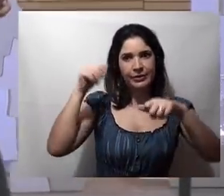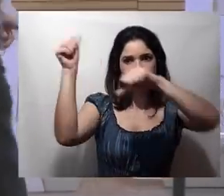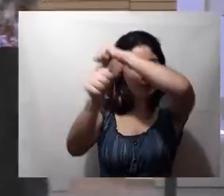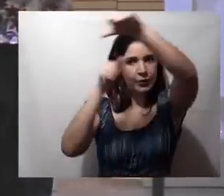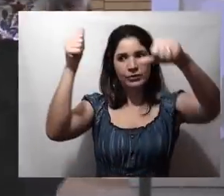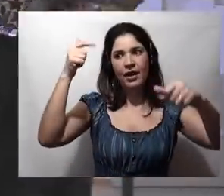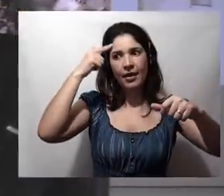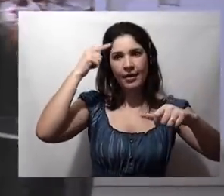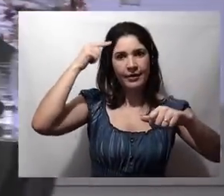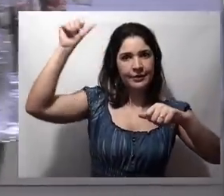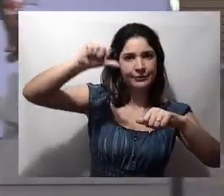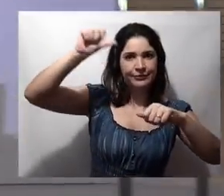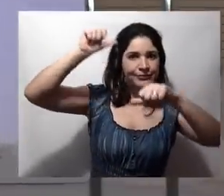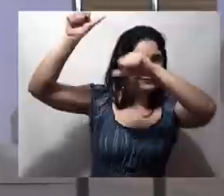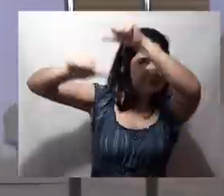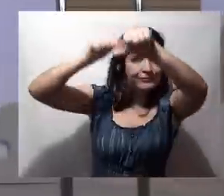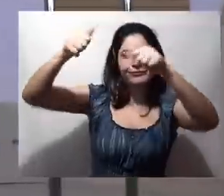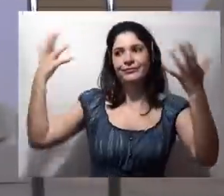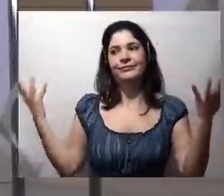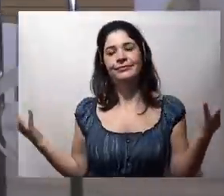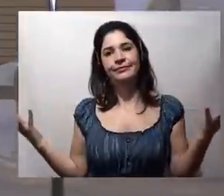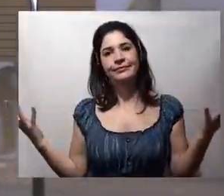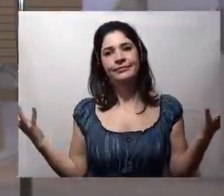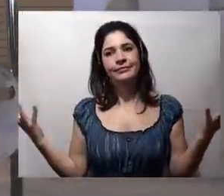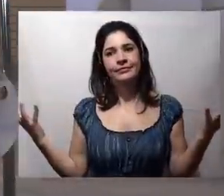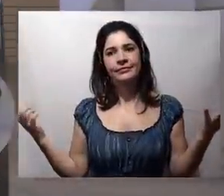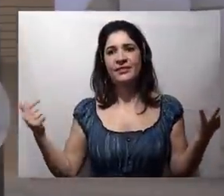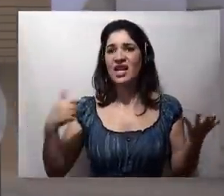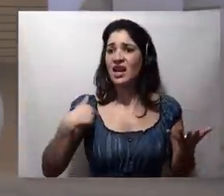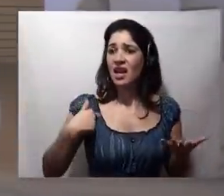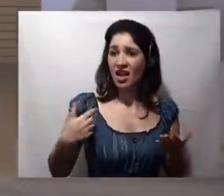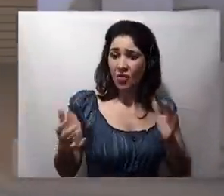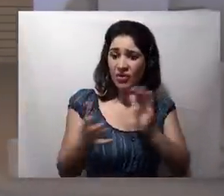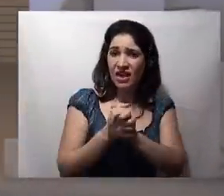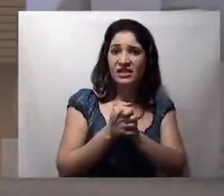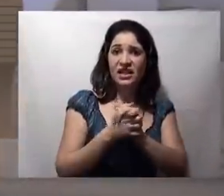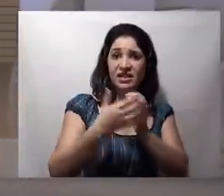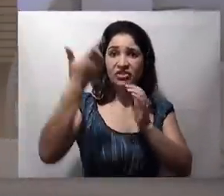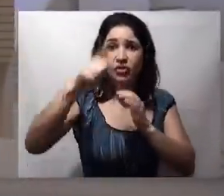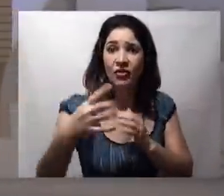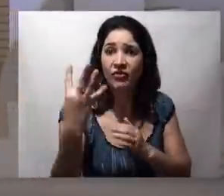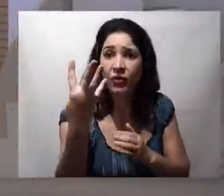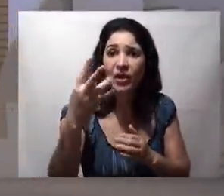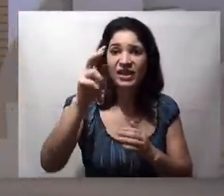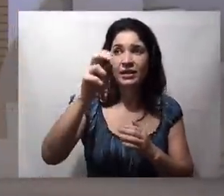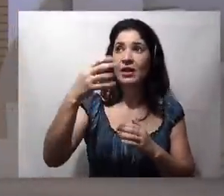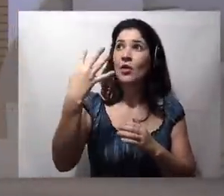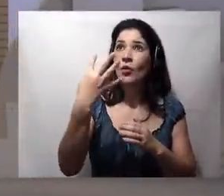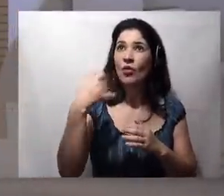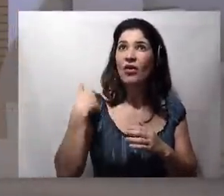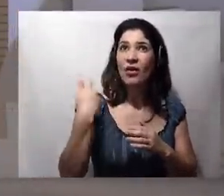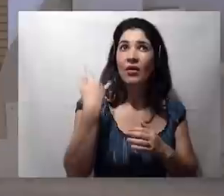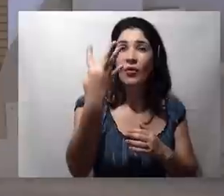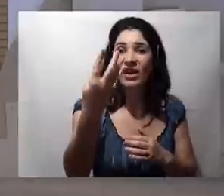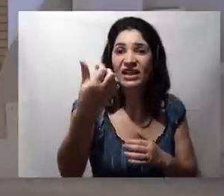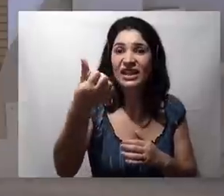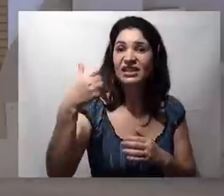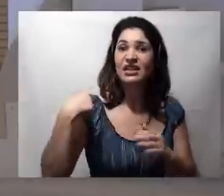não com a cabeça ruim eu casei de novo com 45 e sustância 46